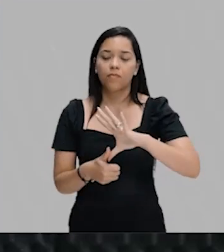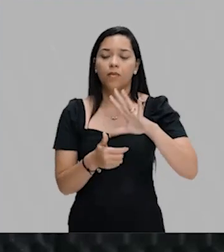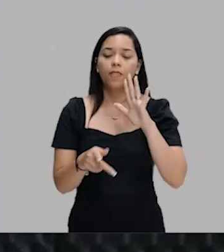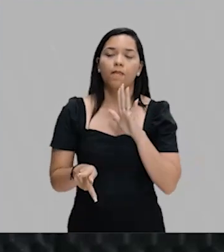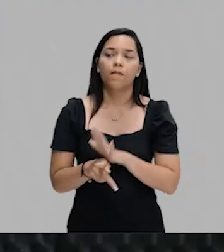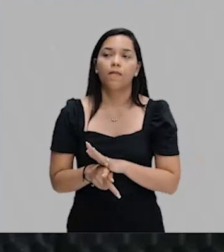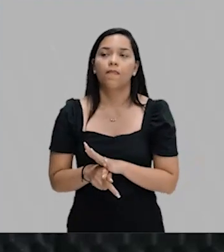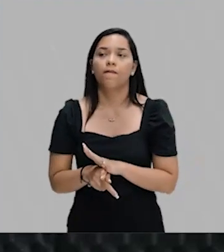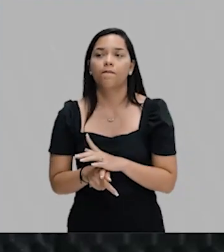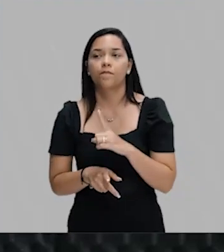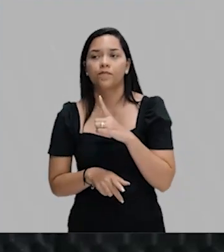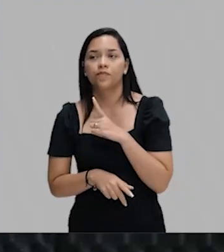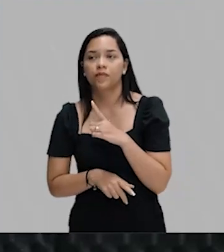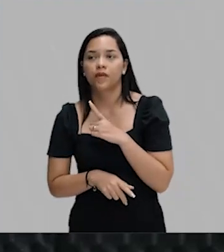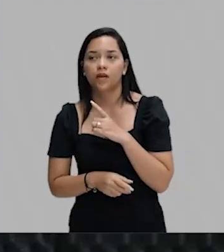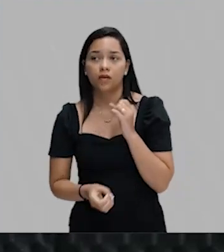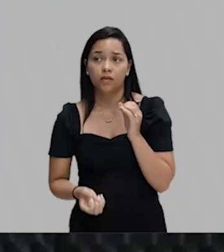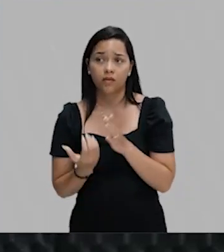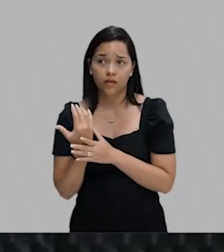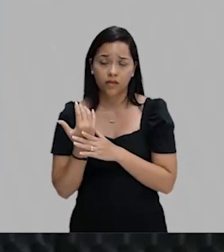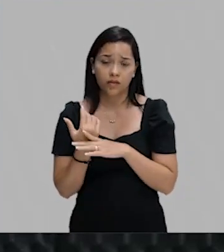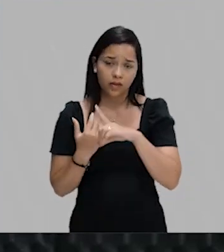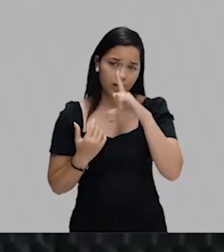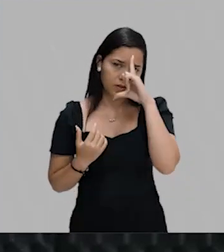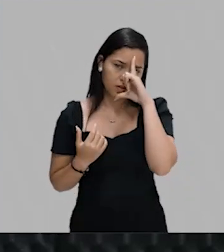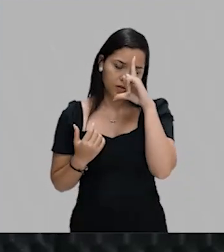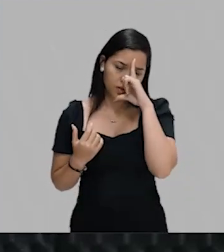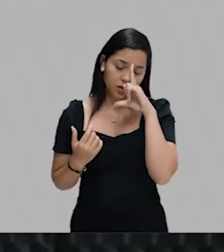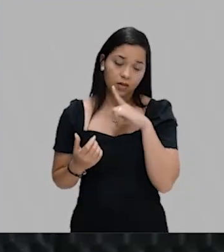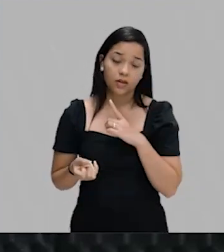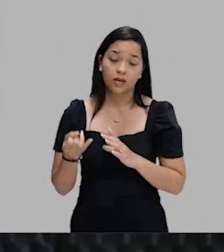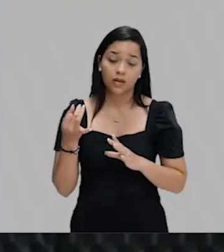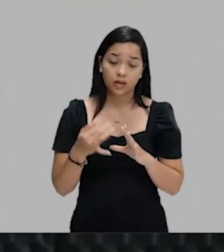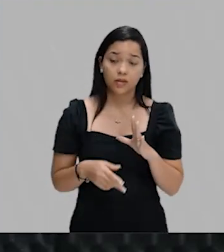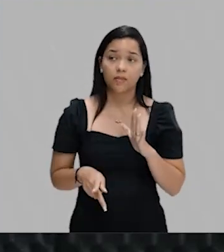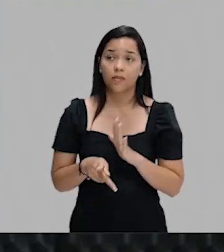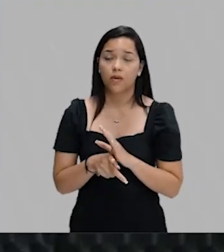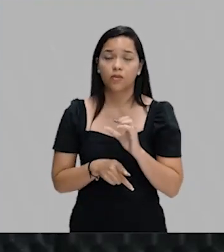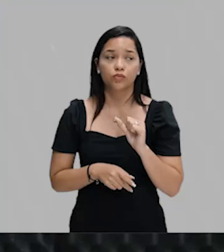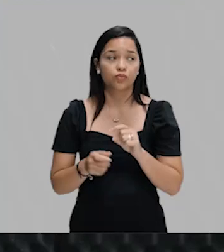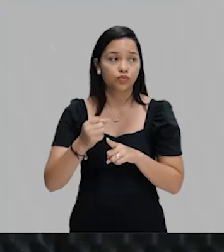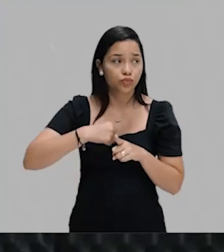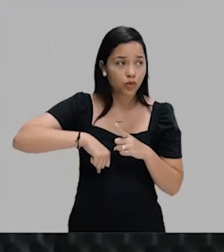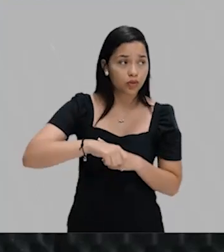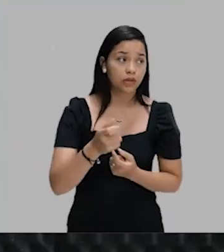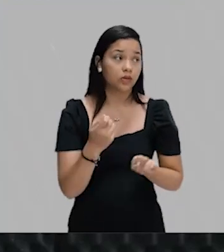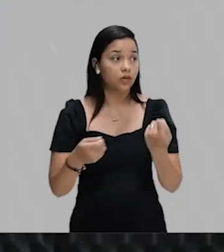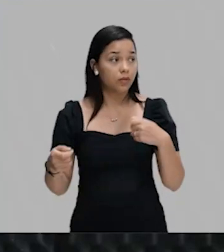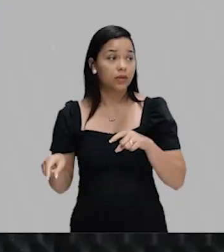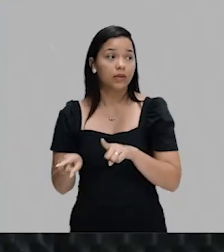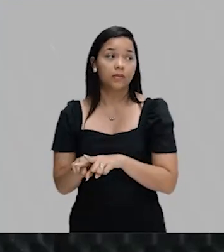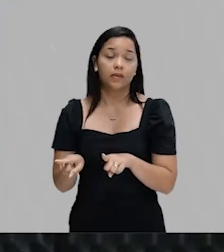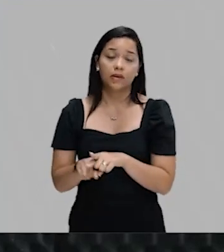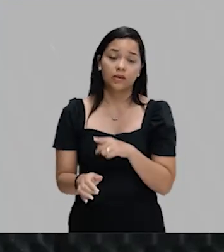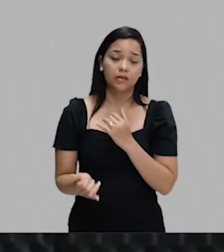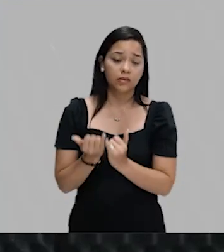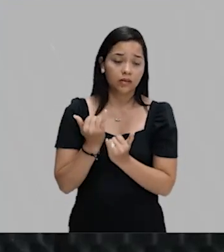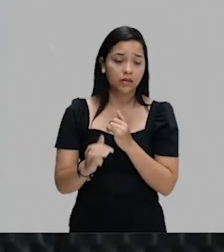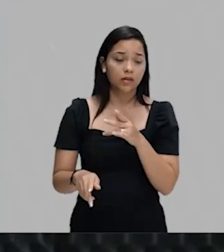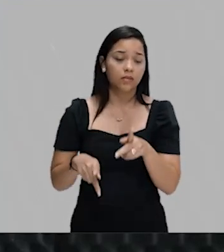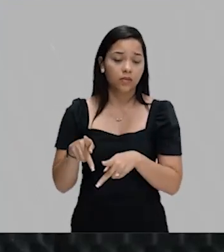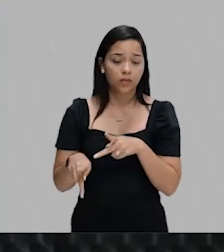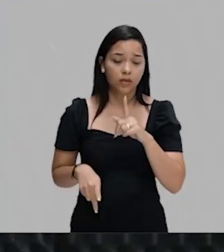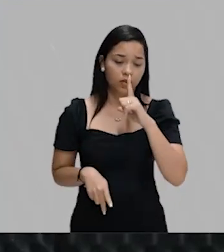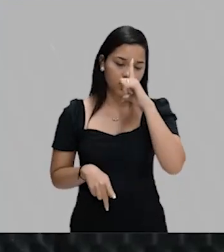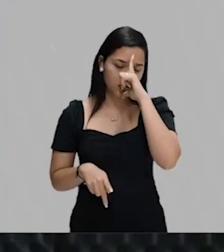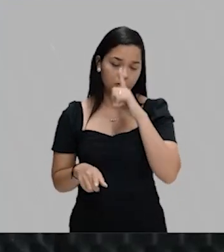um país aí de origem de língua latina, que tem características socioeconômicas mais semelhantes à população